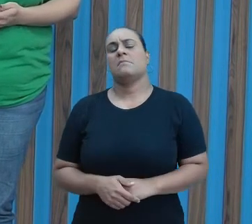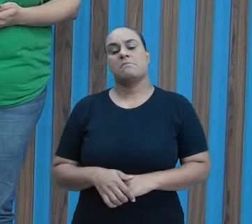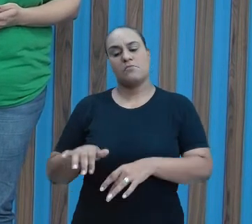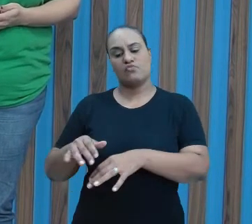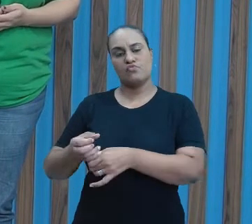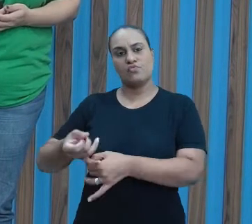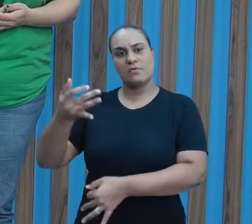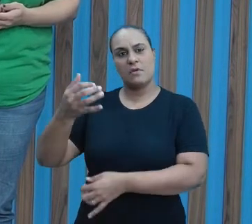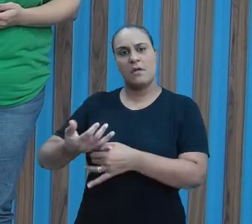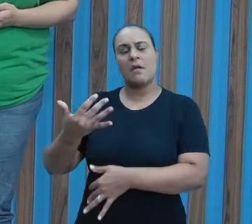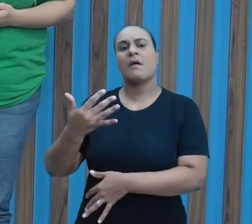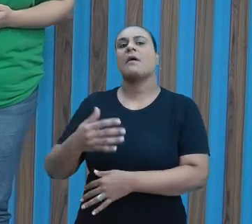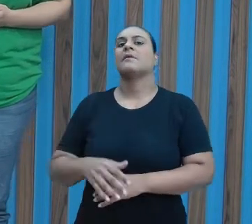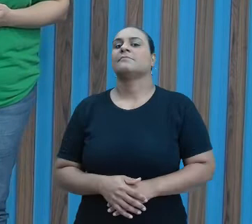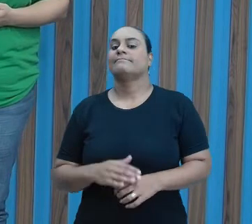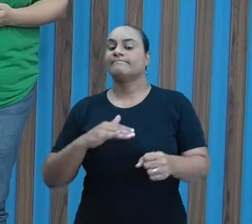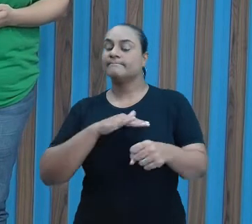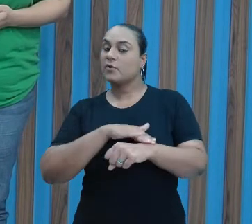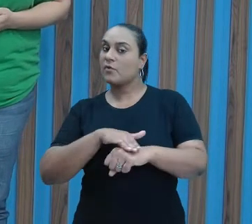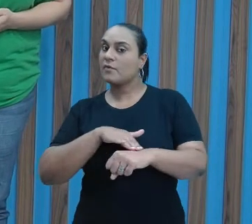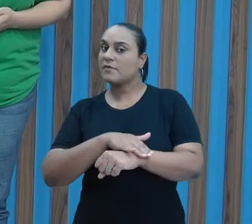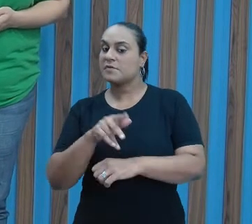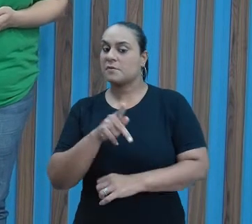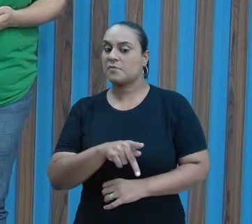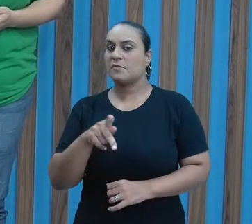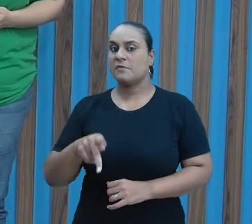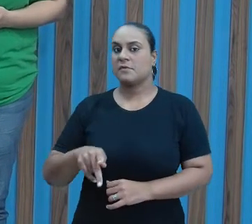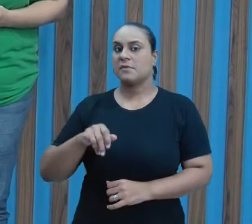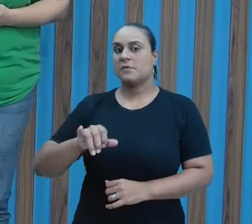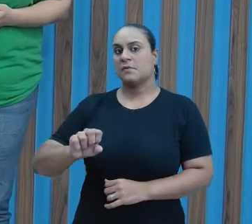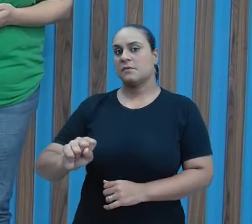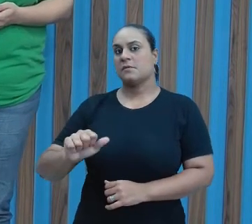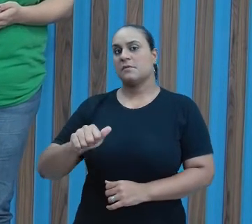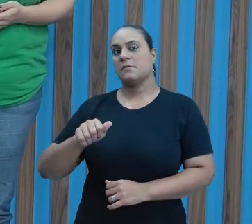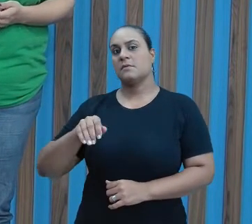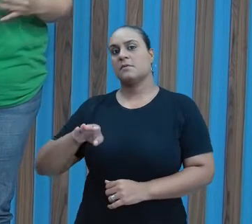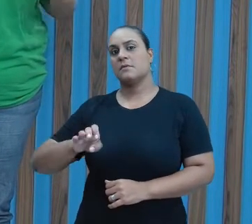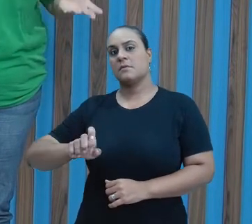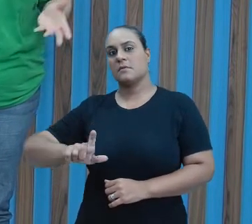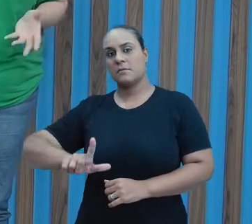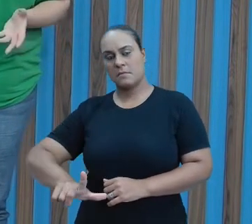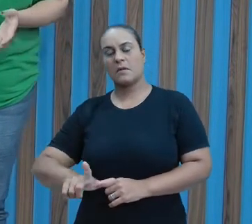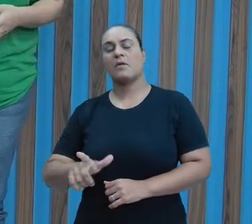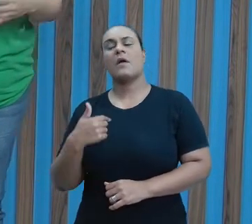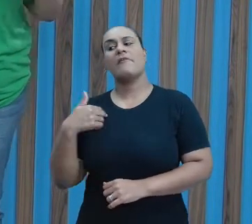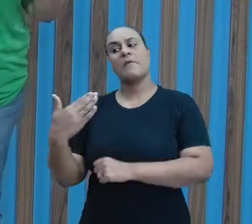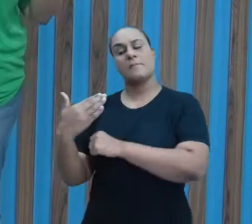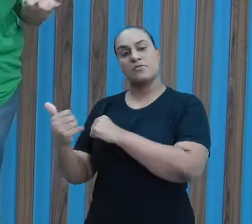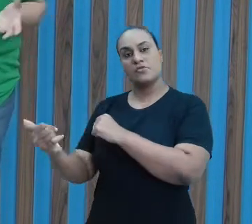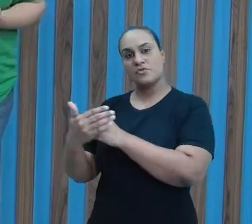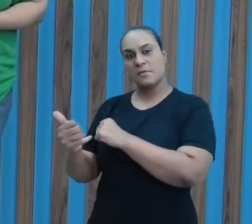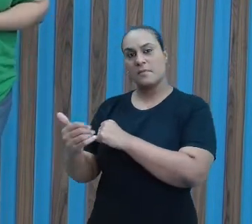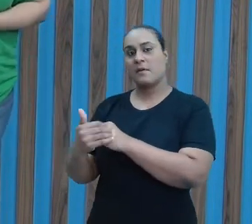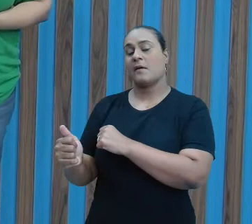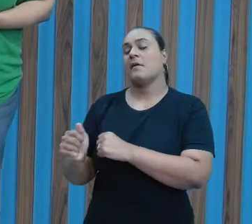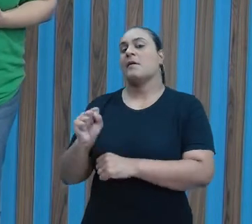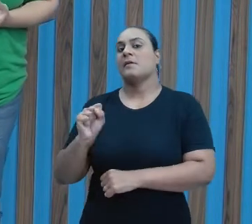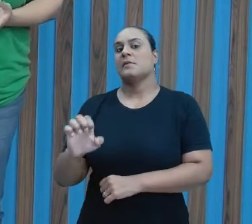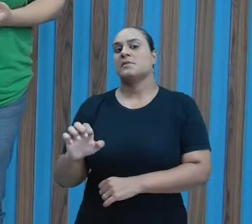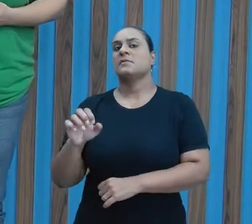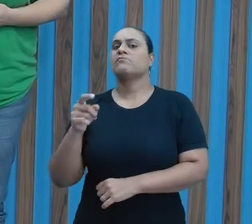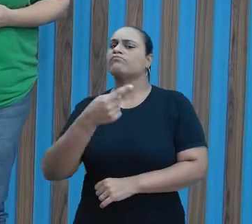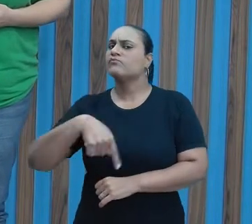nosso chat, converse com a professora Isabel. Ela vai passar aqui para mim também as informações do colégio, de onde